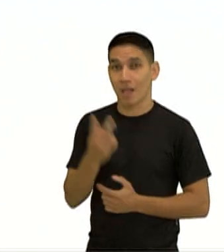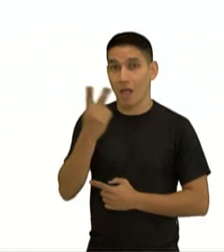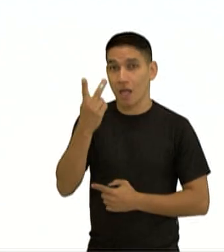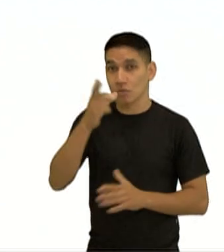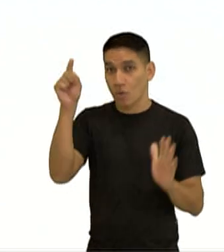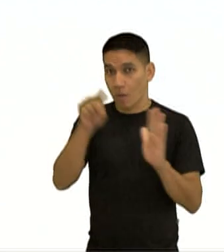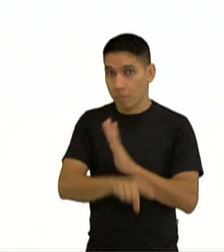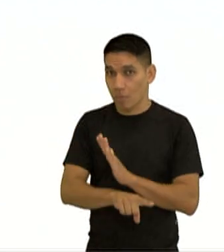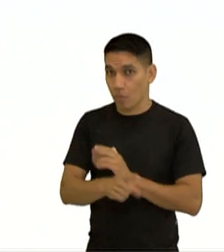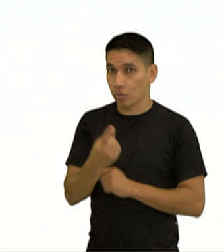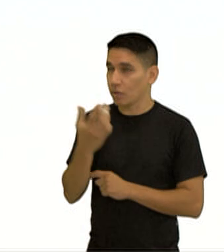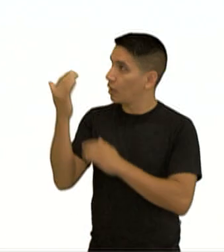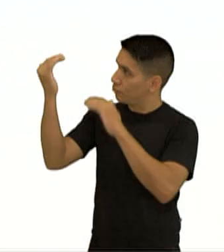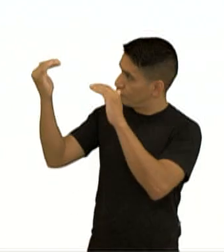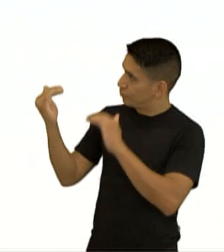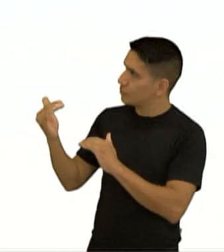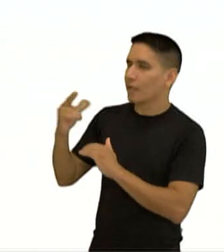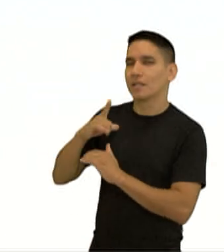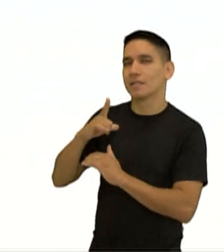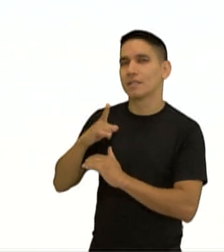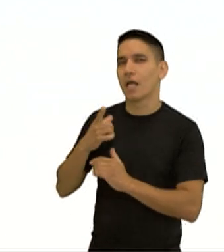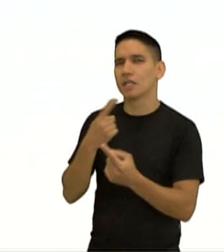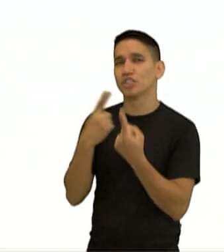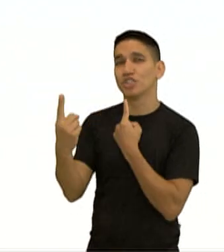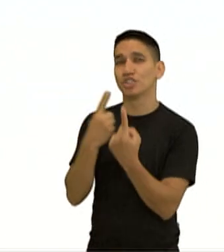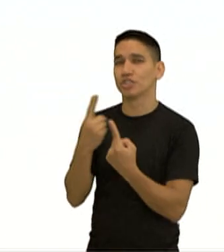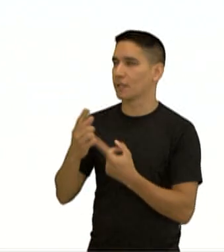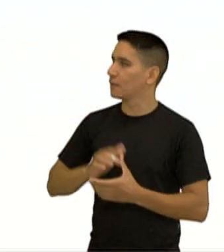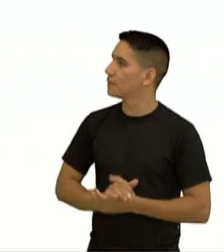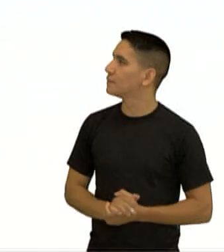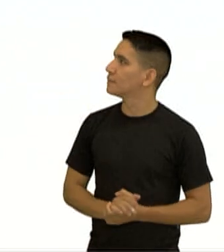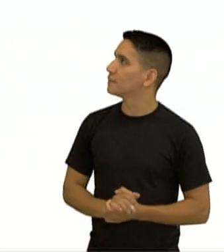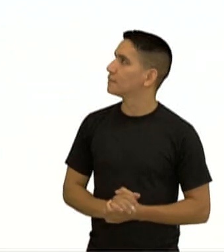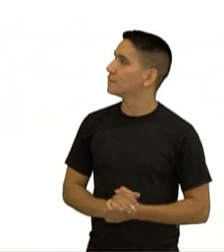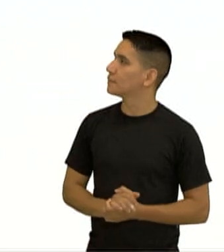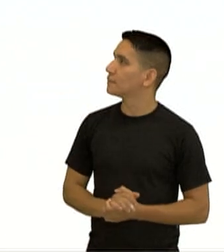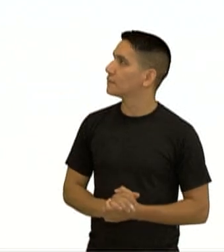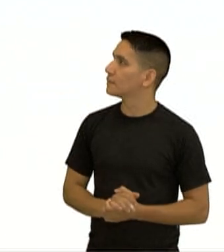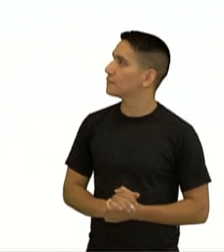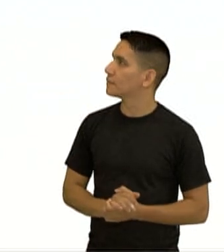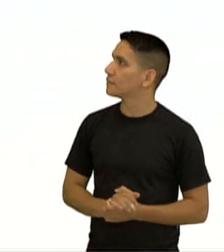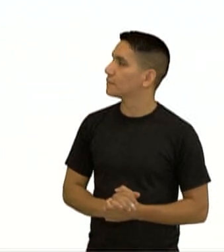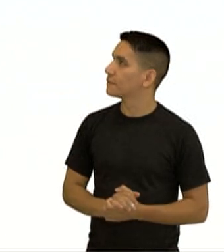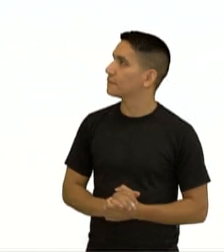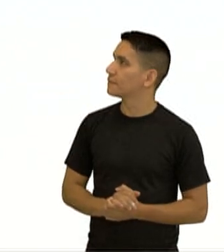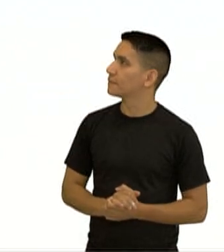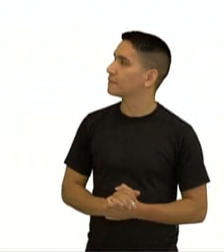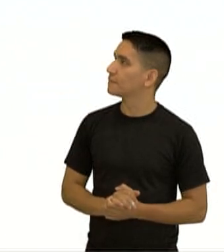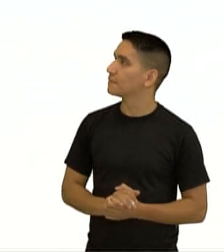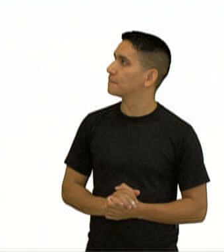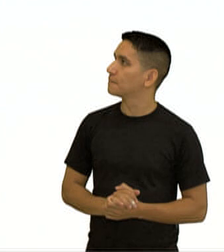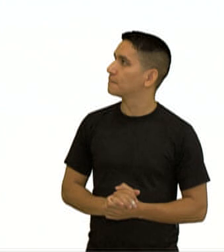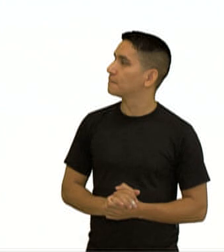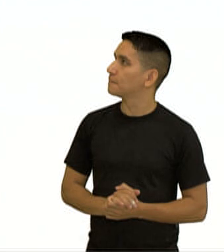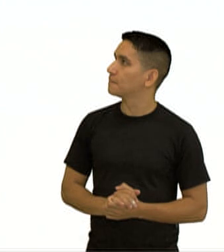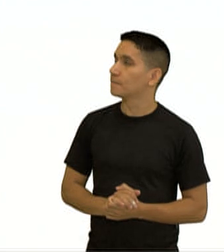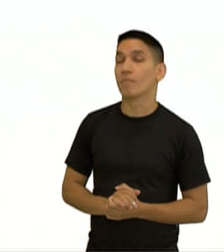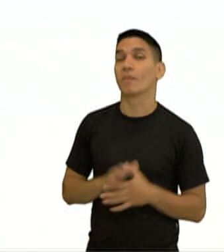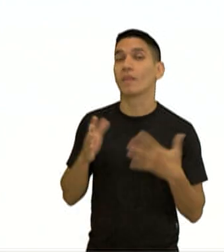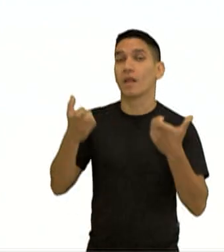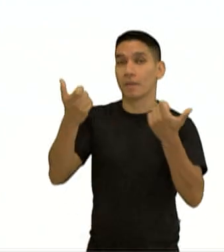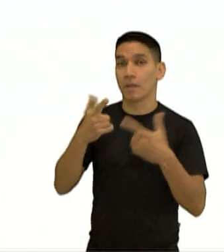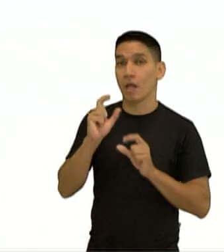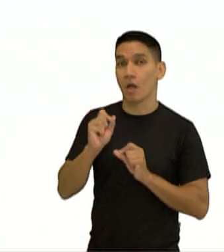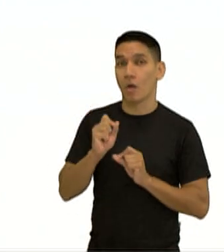pergunta, nós temos um pequeno diálogo. Can you drive? No, I'm not. My father, me. Então, nós temos